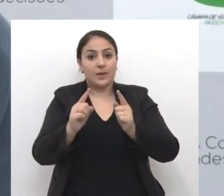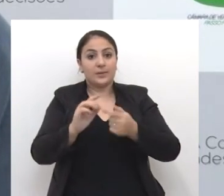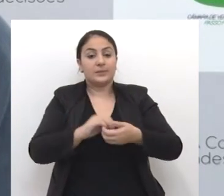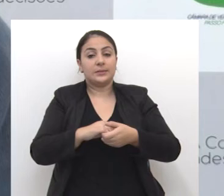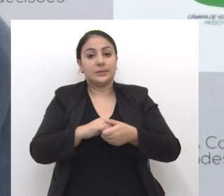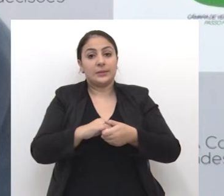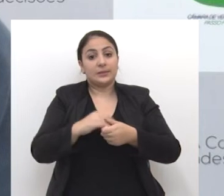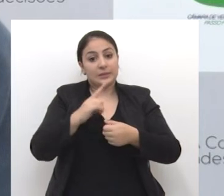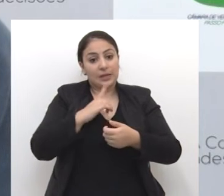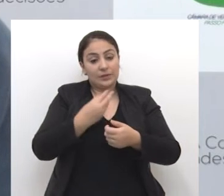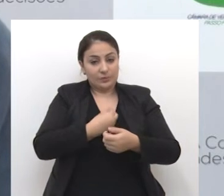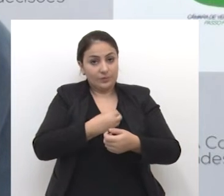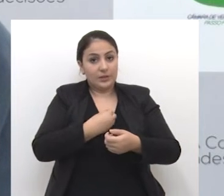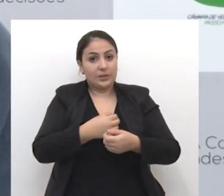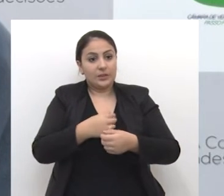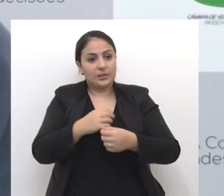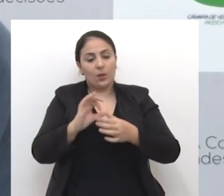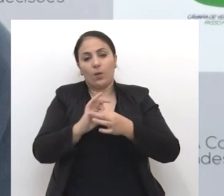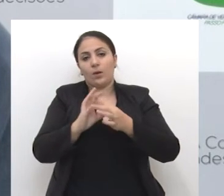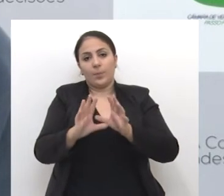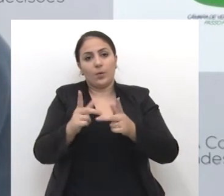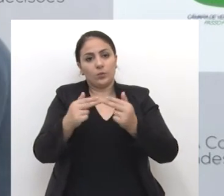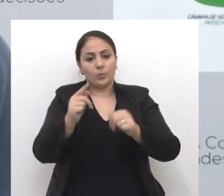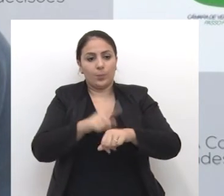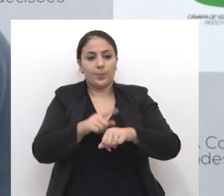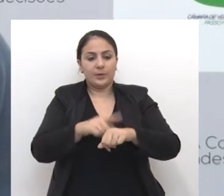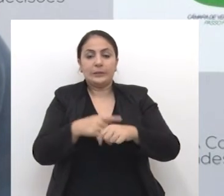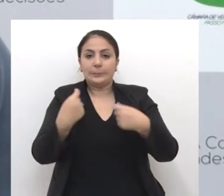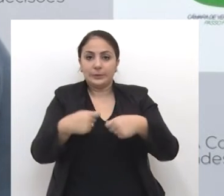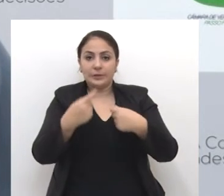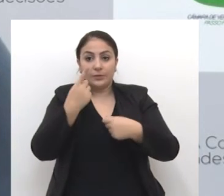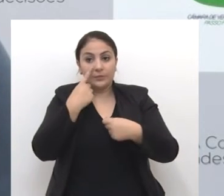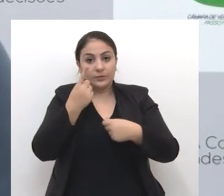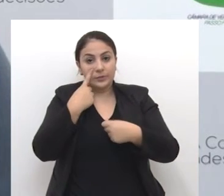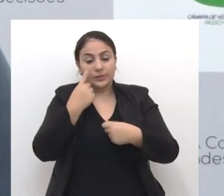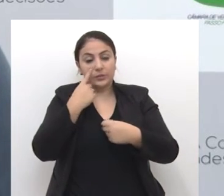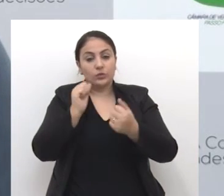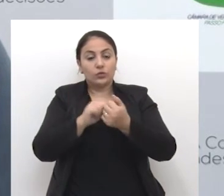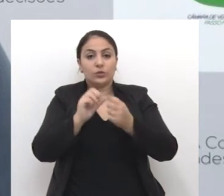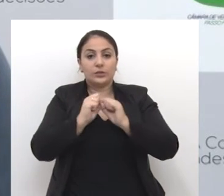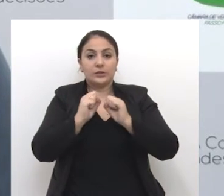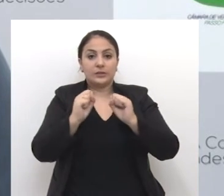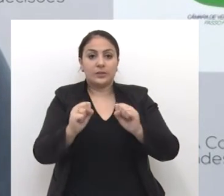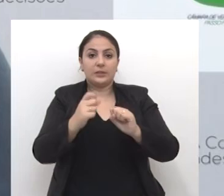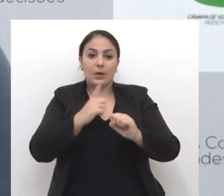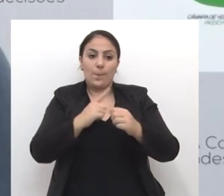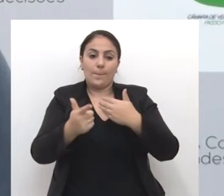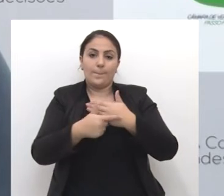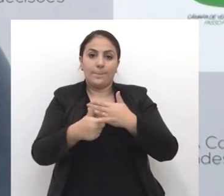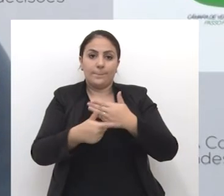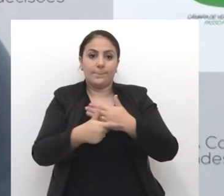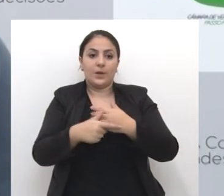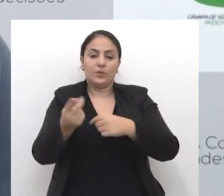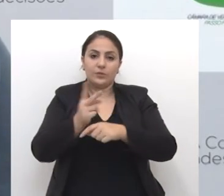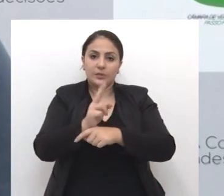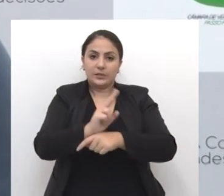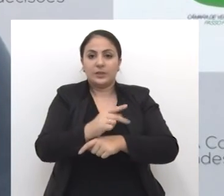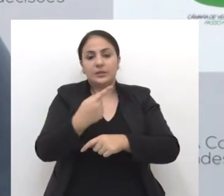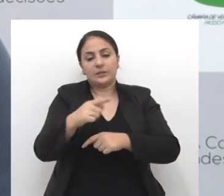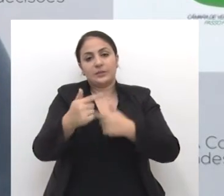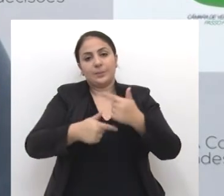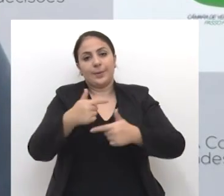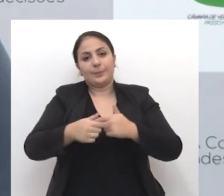enquanto a lei que está em vigor, ela não permite algumas situações e isso precisa ser coibido pela Secretaria, que tem o papel de